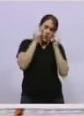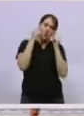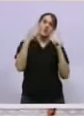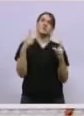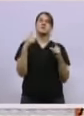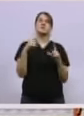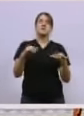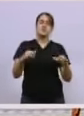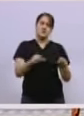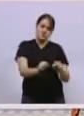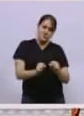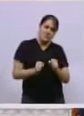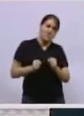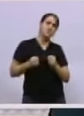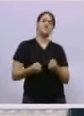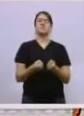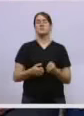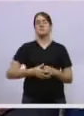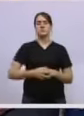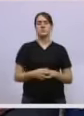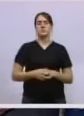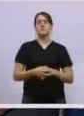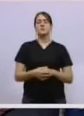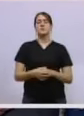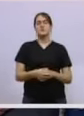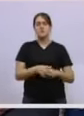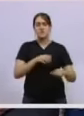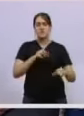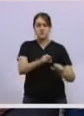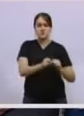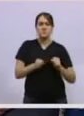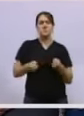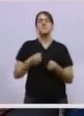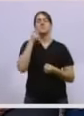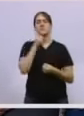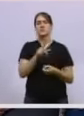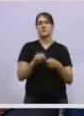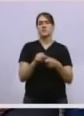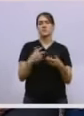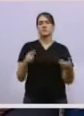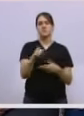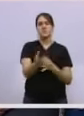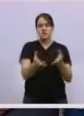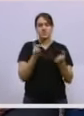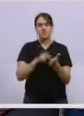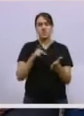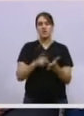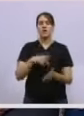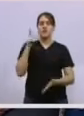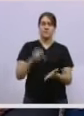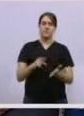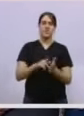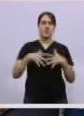madrugada, você precisou varar noites de sono em busca daquilo que você tanto queria. A verdadeira alegria é aquela